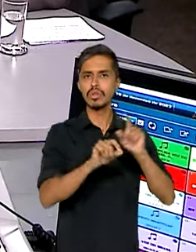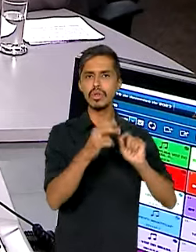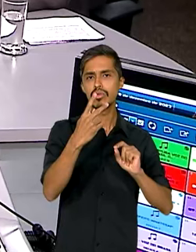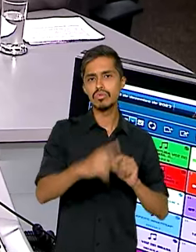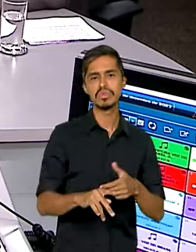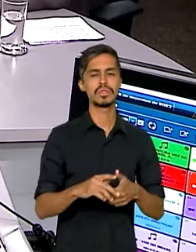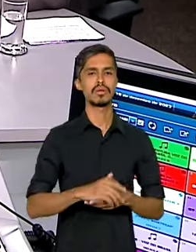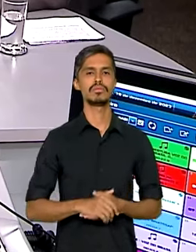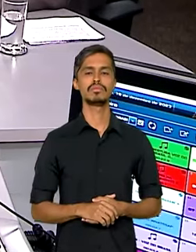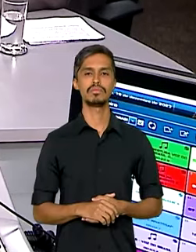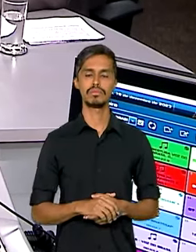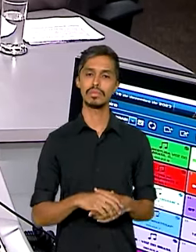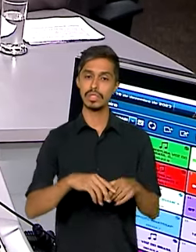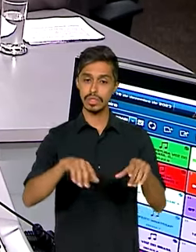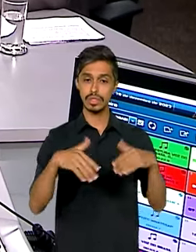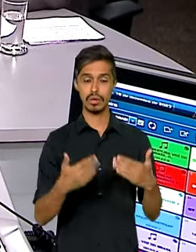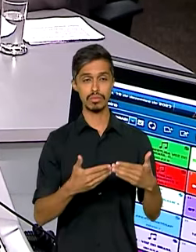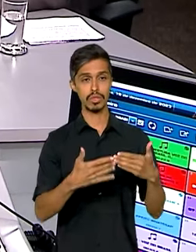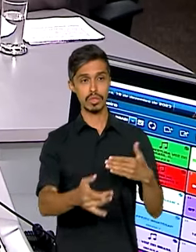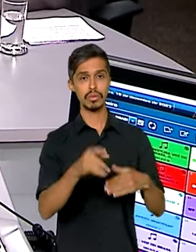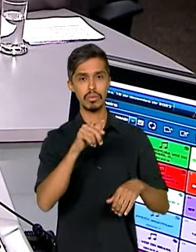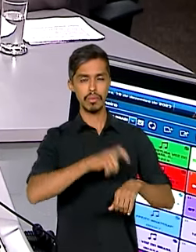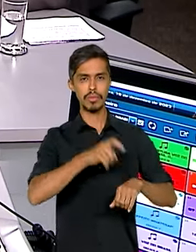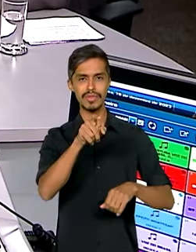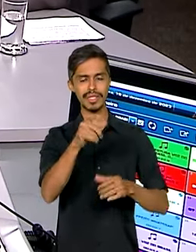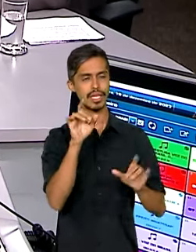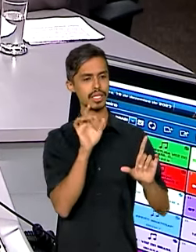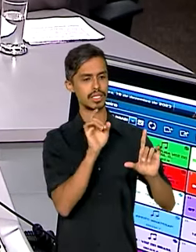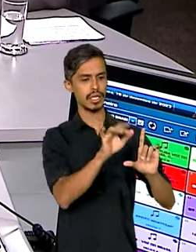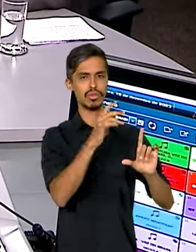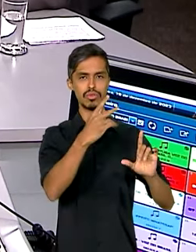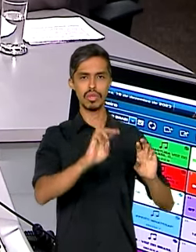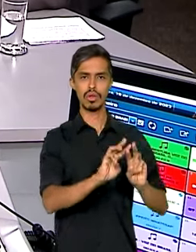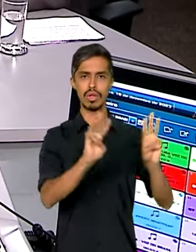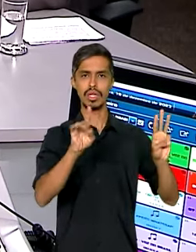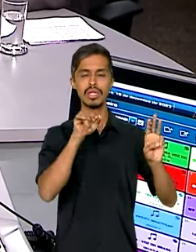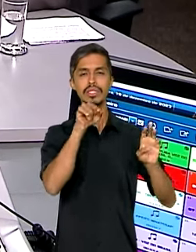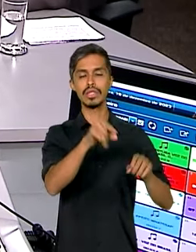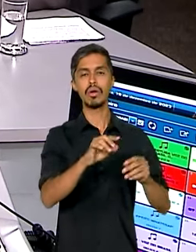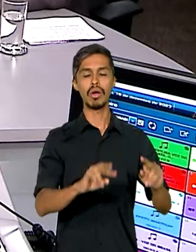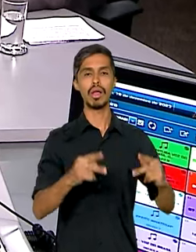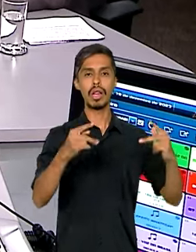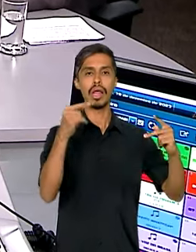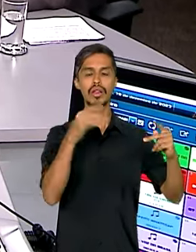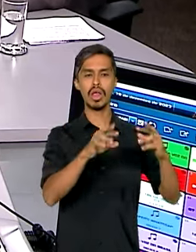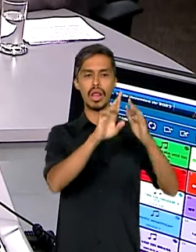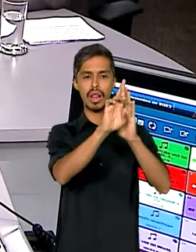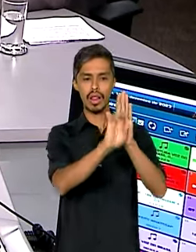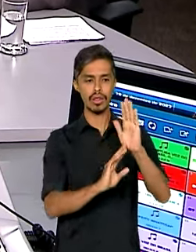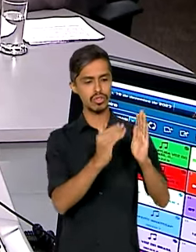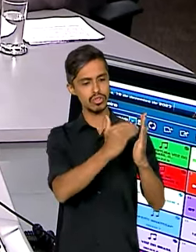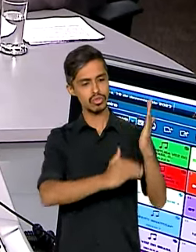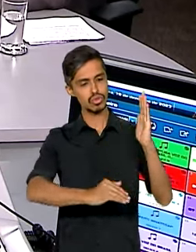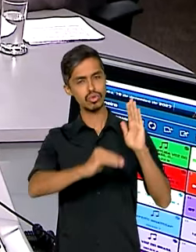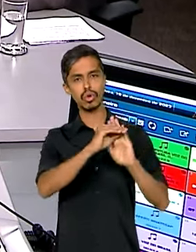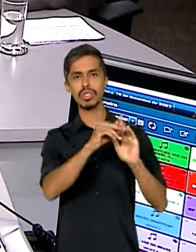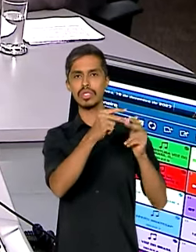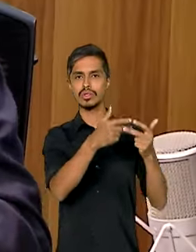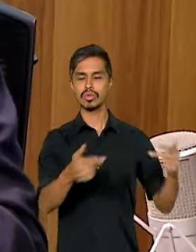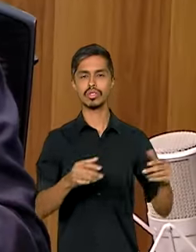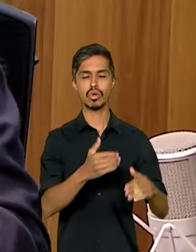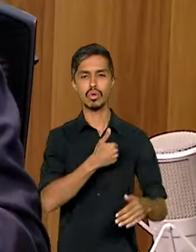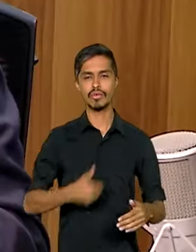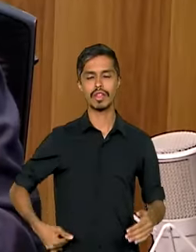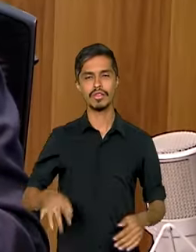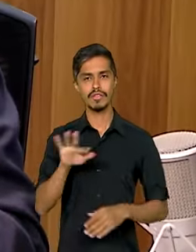seu município a partir do momento que você clicar no seu município ele apresenta o relatório completo de tudo aquilo que o governo